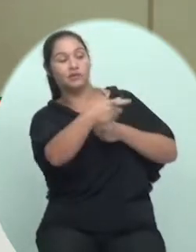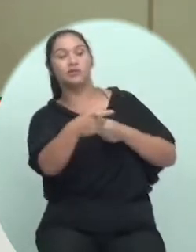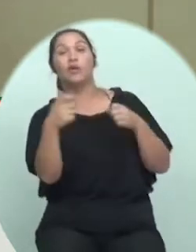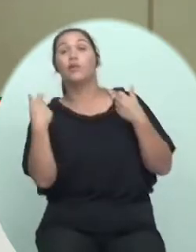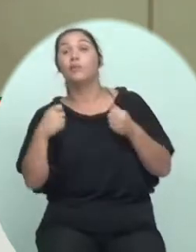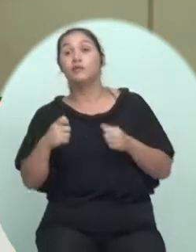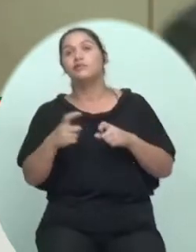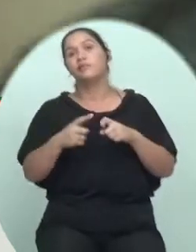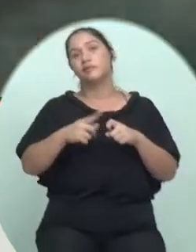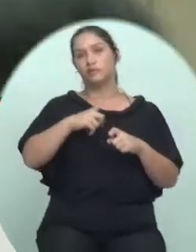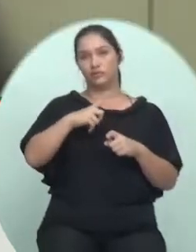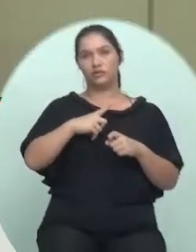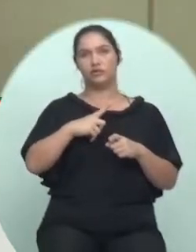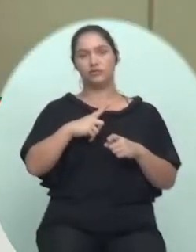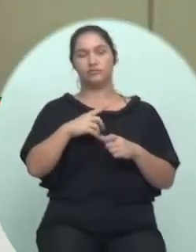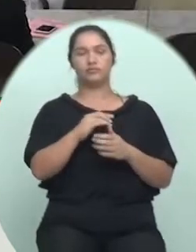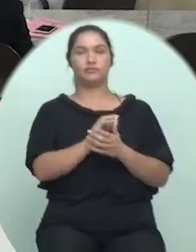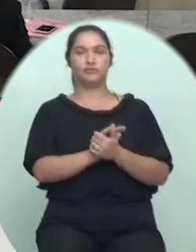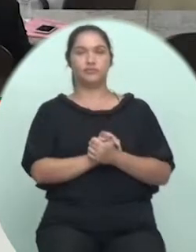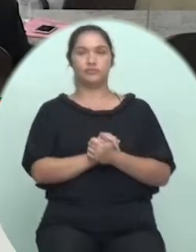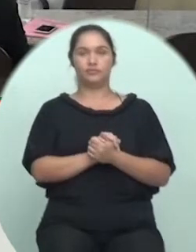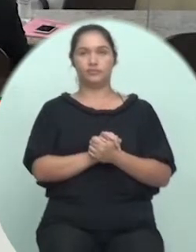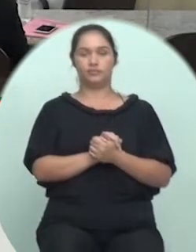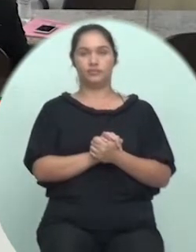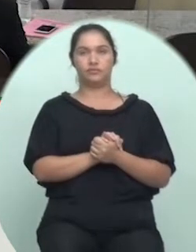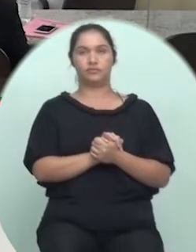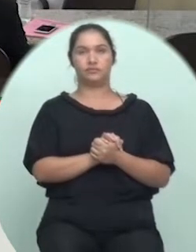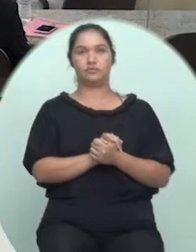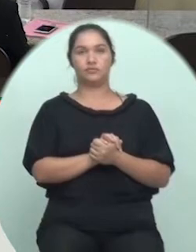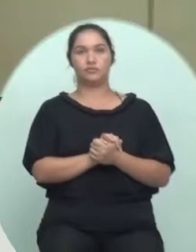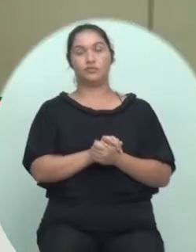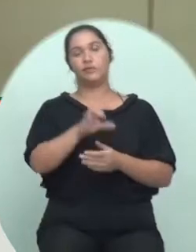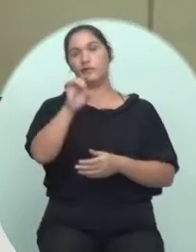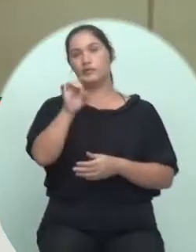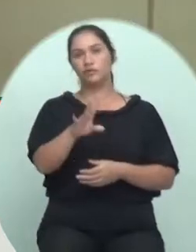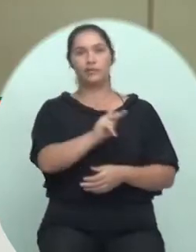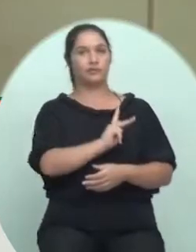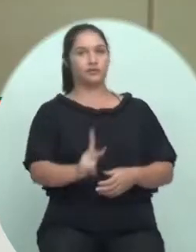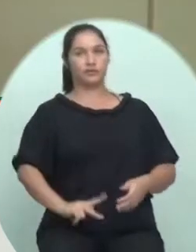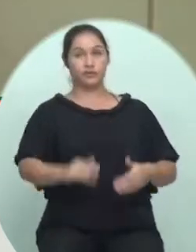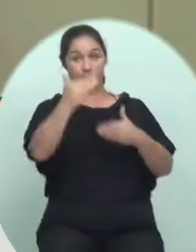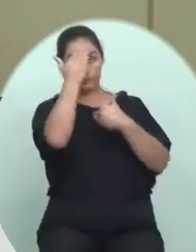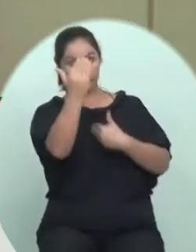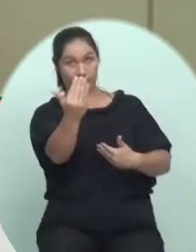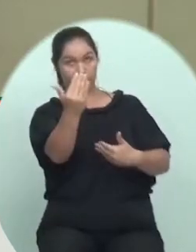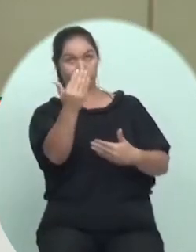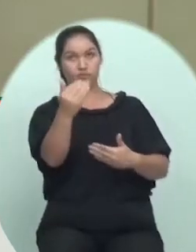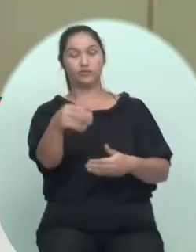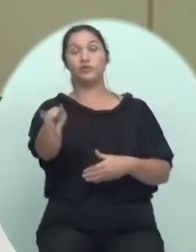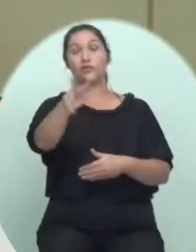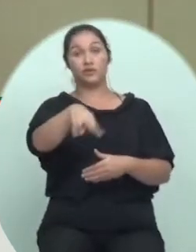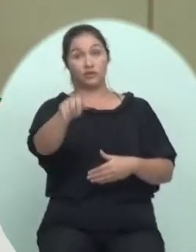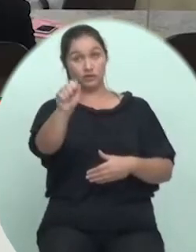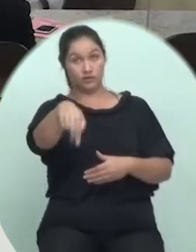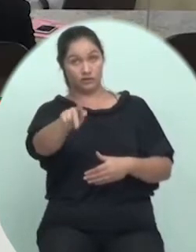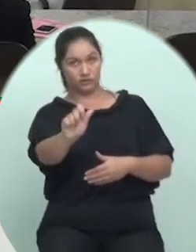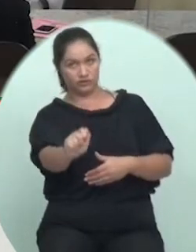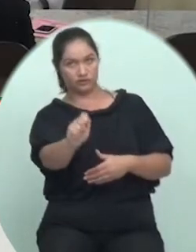relação a essa questão dos médicos nos postos de saúde. Era isso, presidente. Obrigado. Obrigado mais uma vez à vereadora Ângela